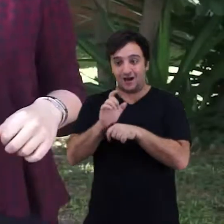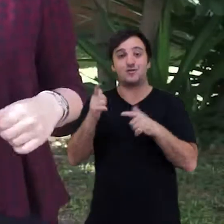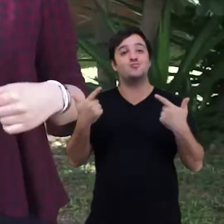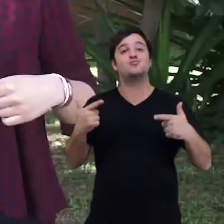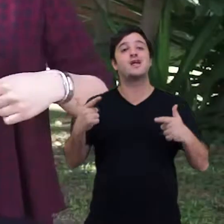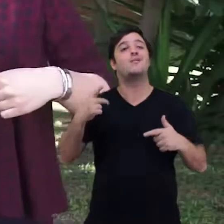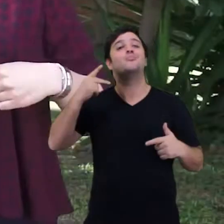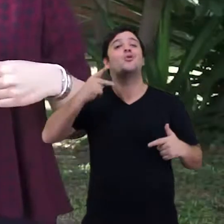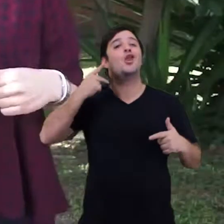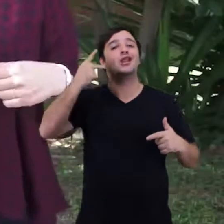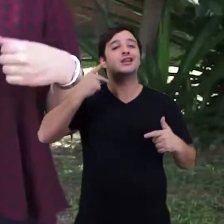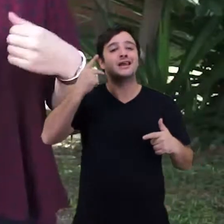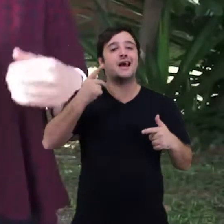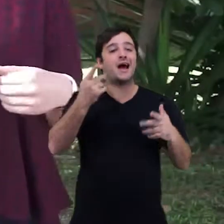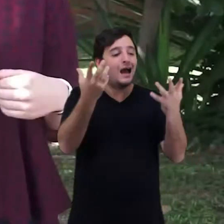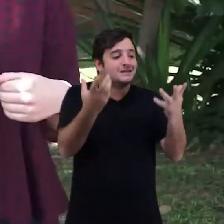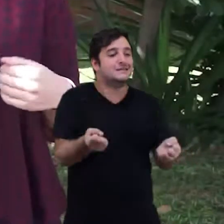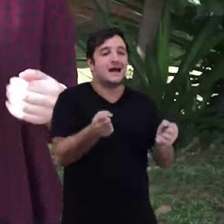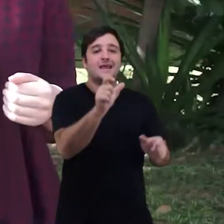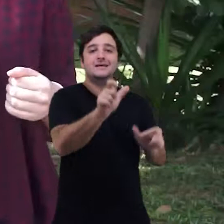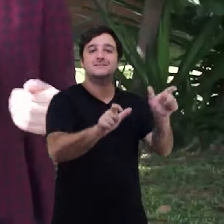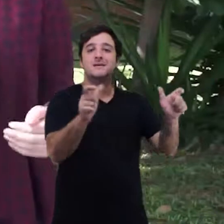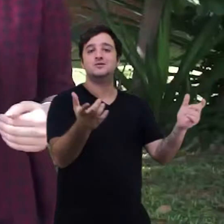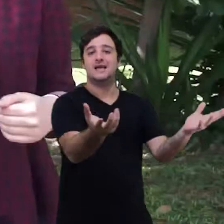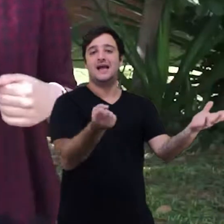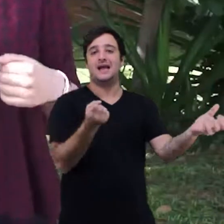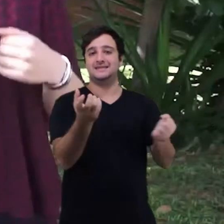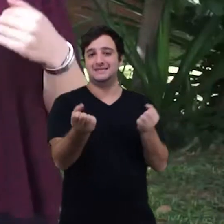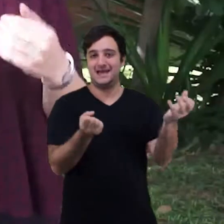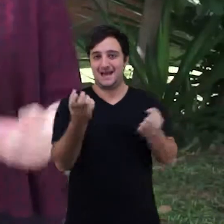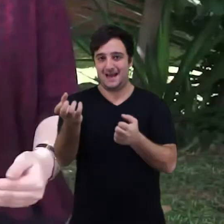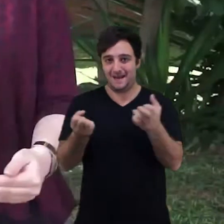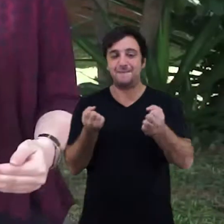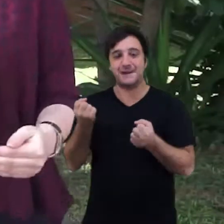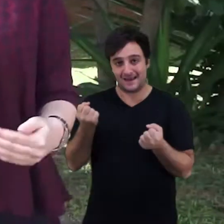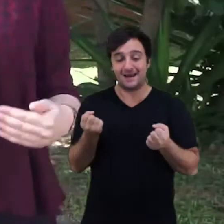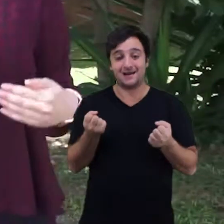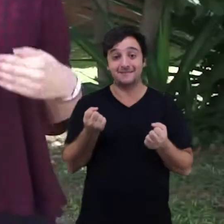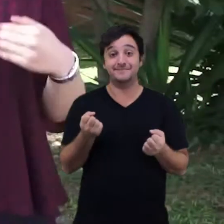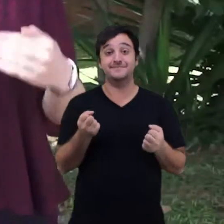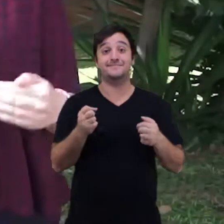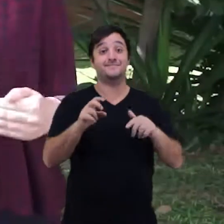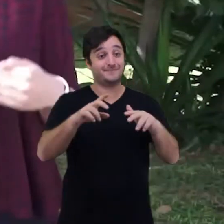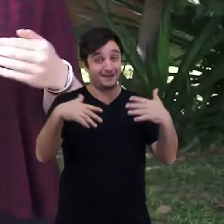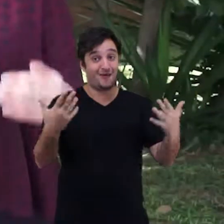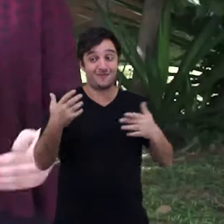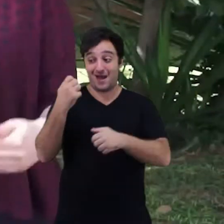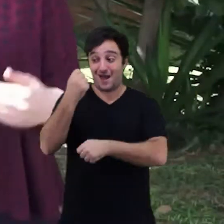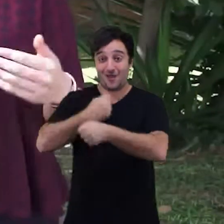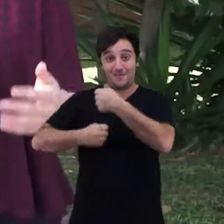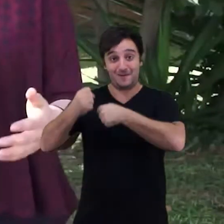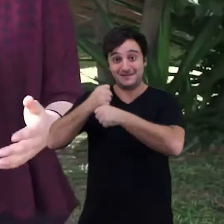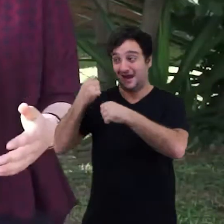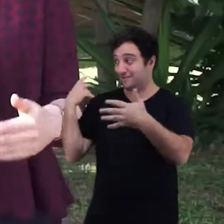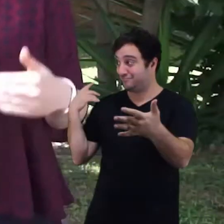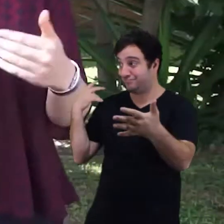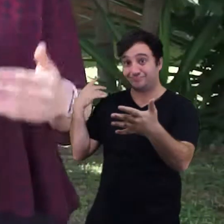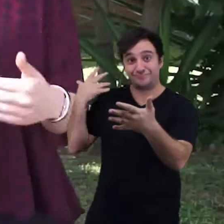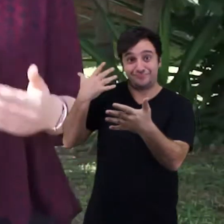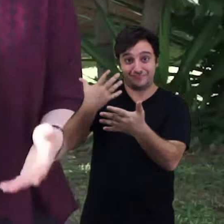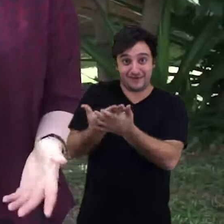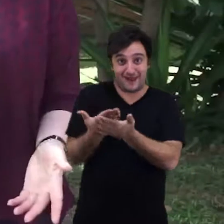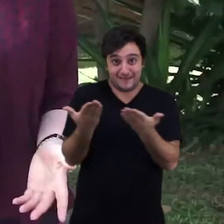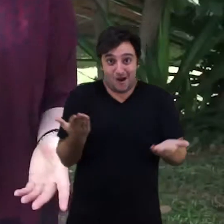o que a gente tem percebido é que por não ter uma política de Estado que pense, que garanta o acolhimento